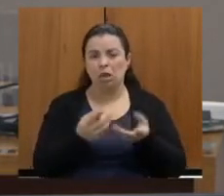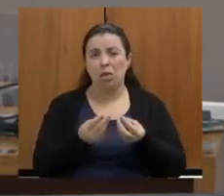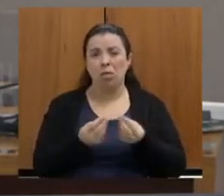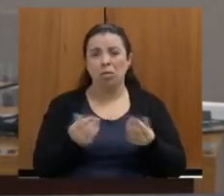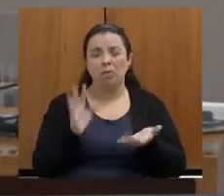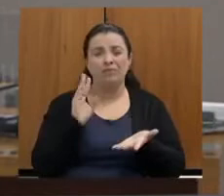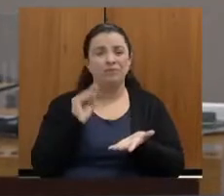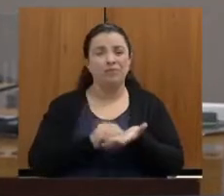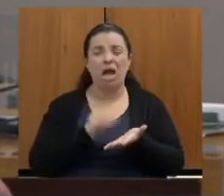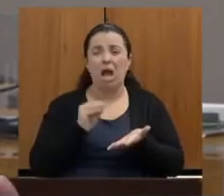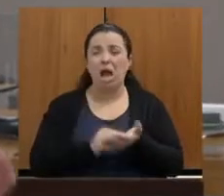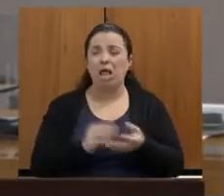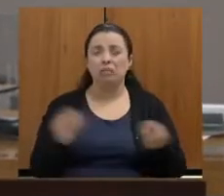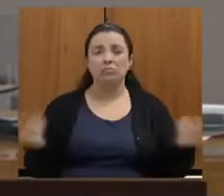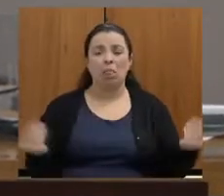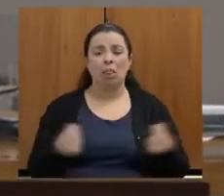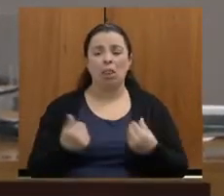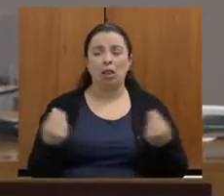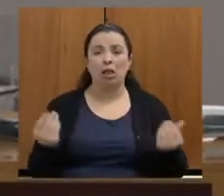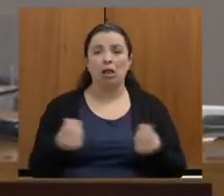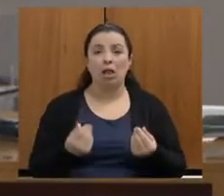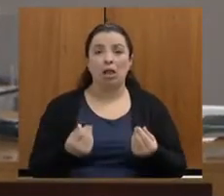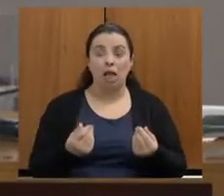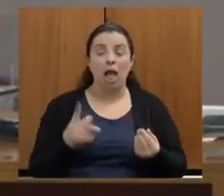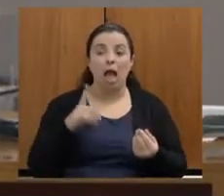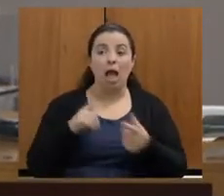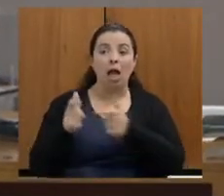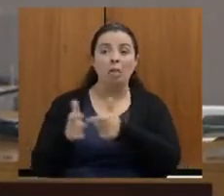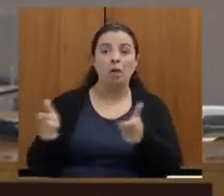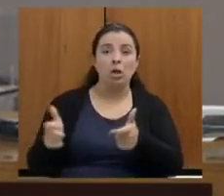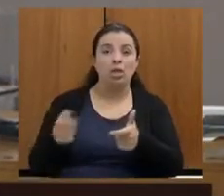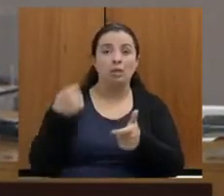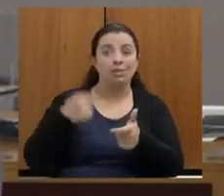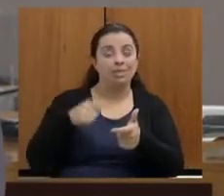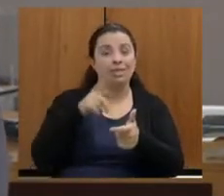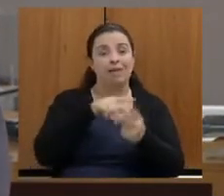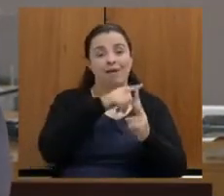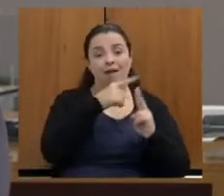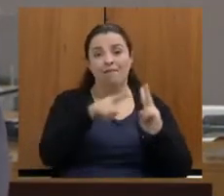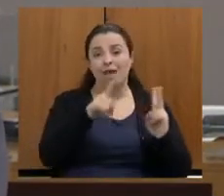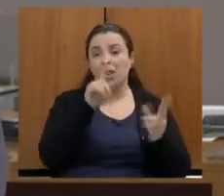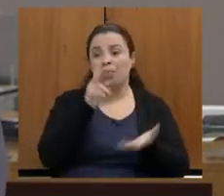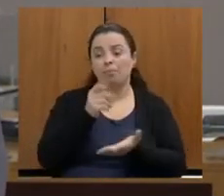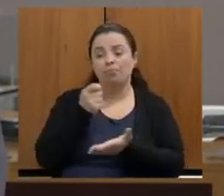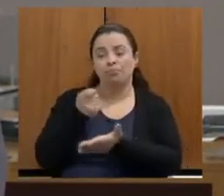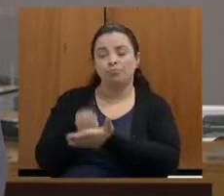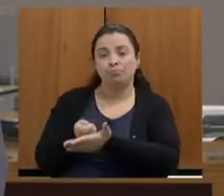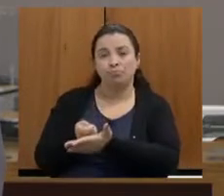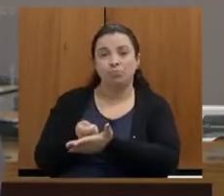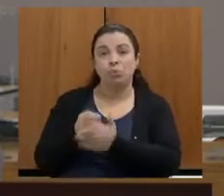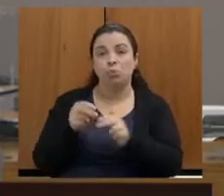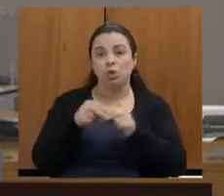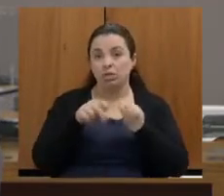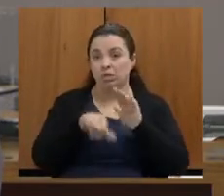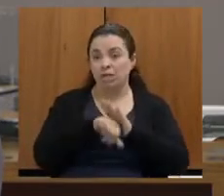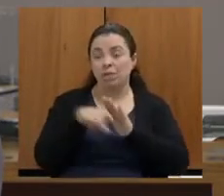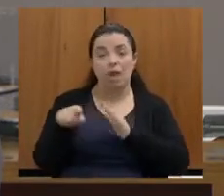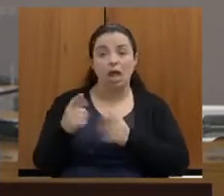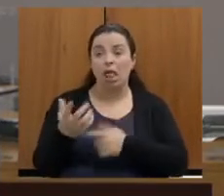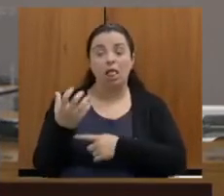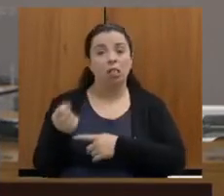e muitos que deveriam ter recebido da Vale pelo crime cometido não